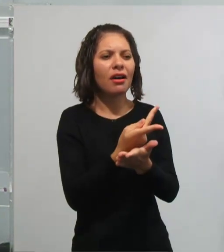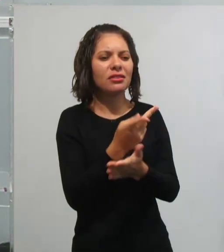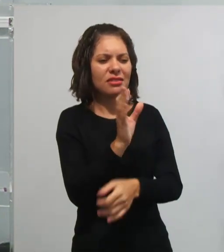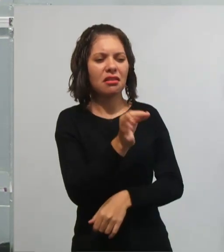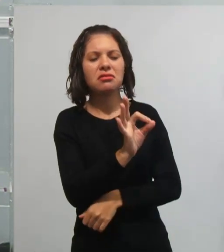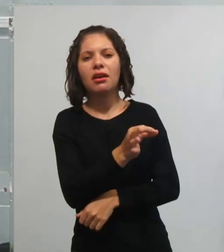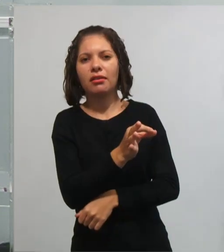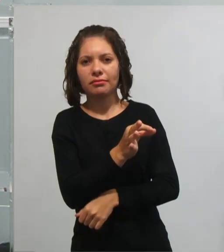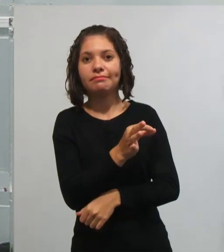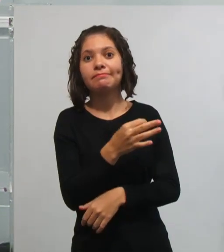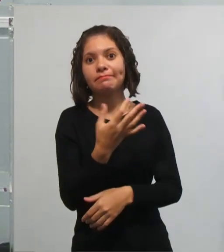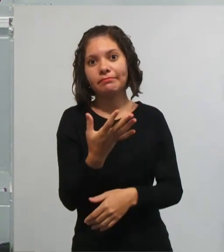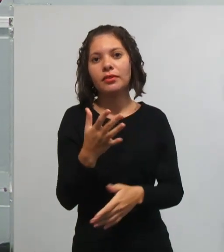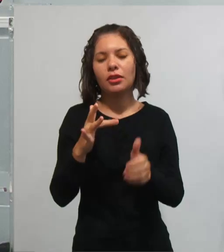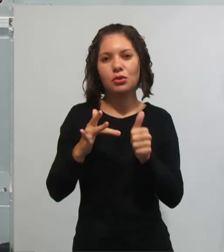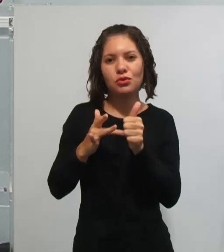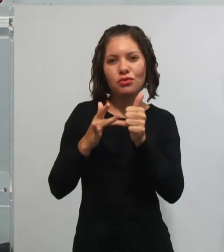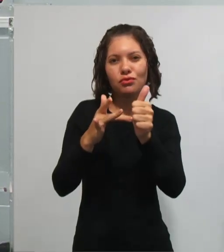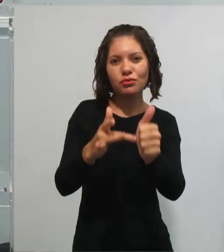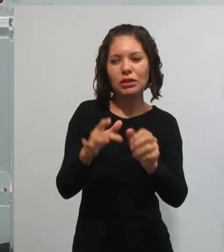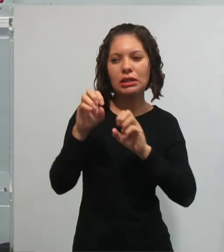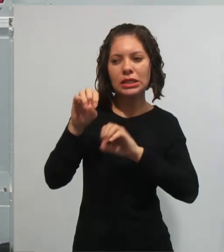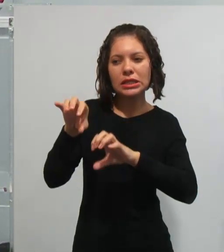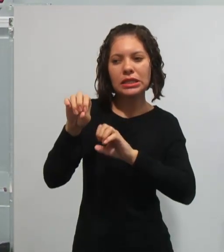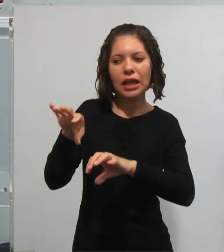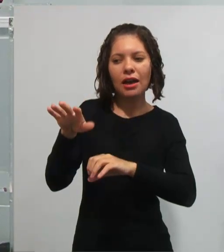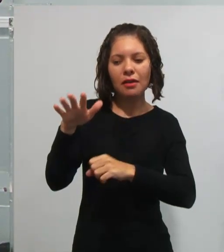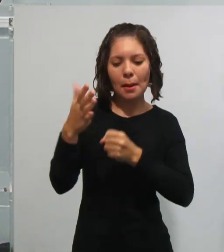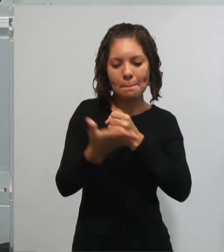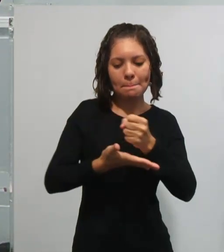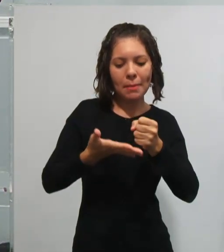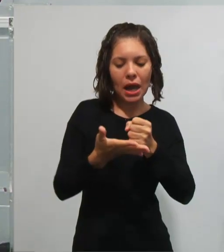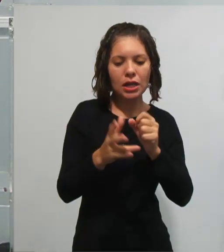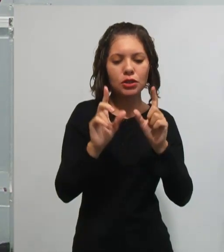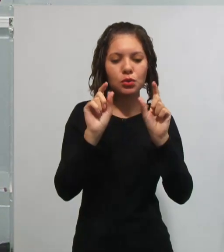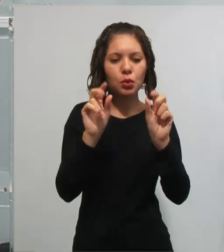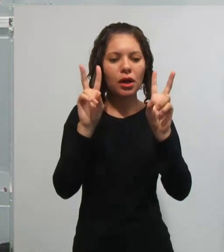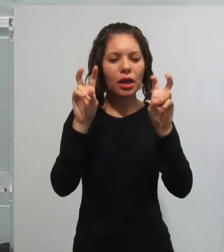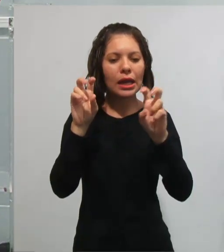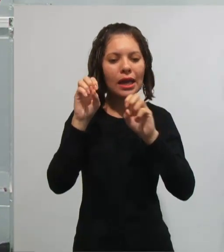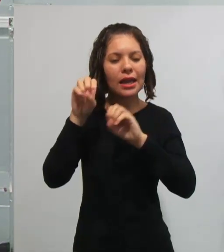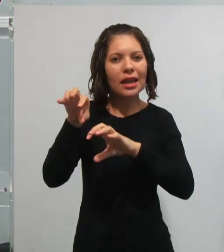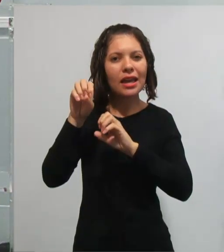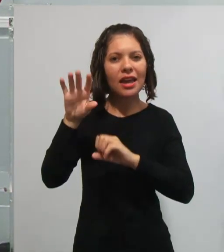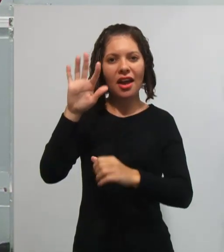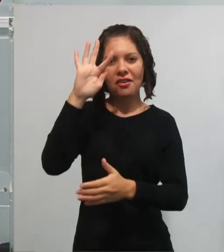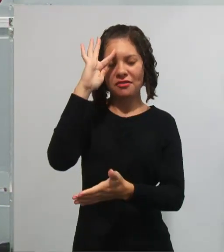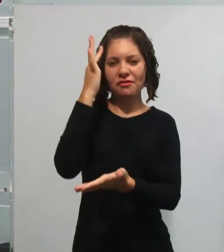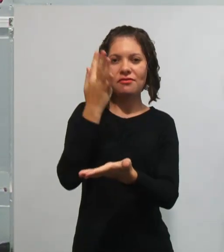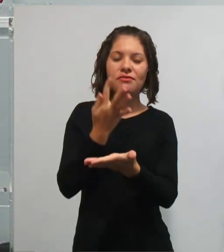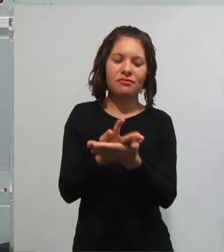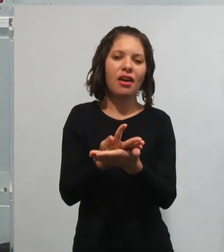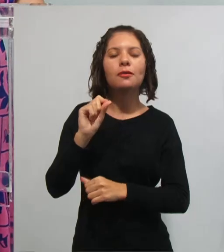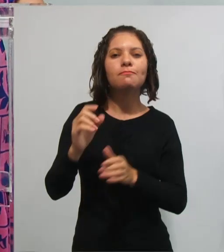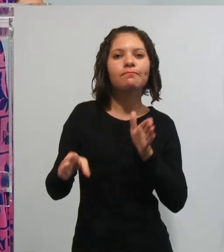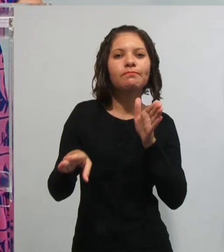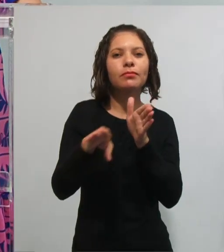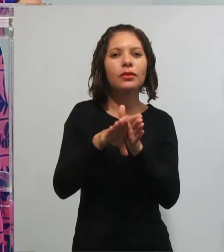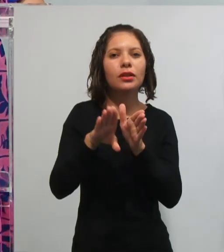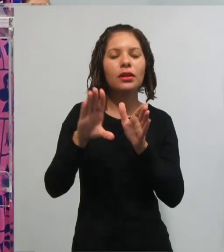instrumentos e regra. Essas regras metodológicas, eles tinham como tudo um estudo privado. Claro que para